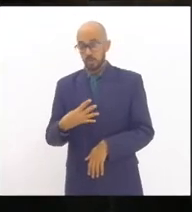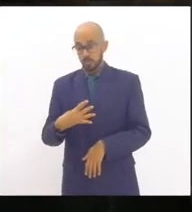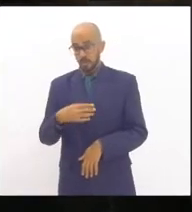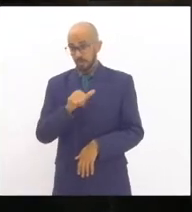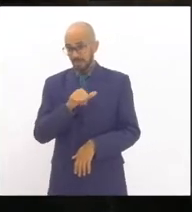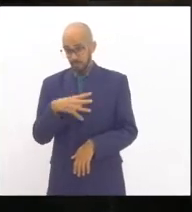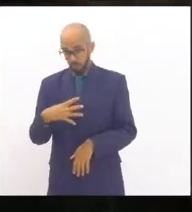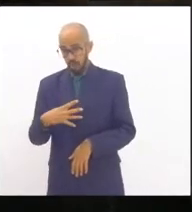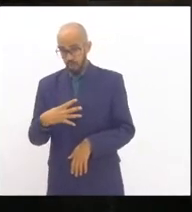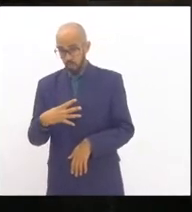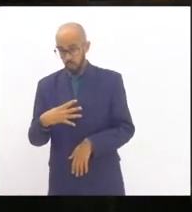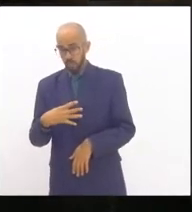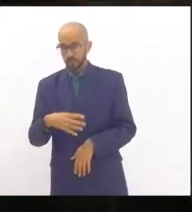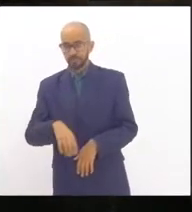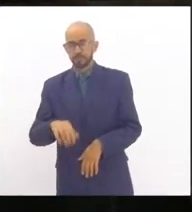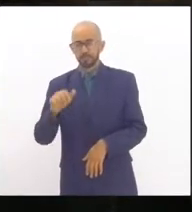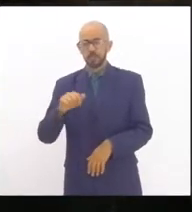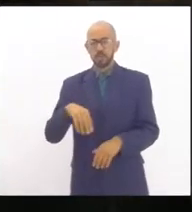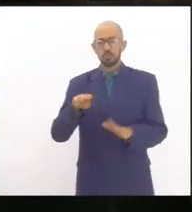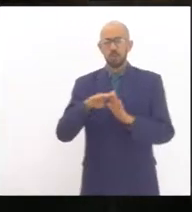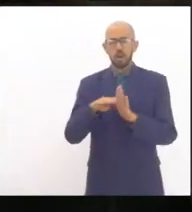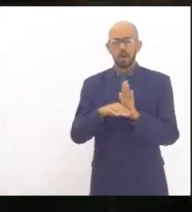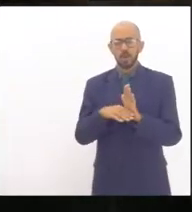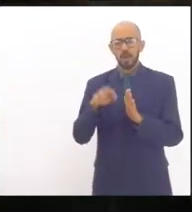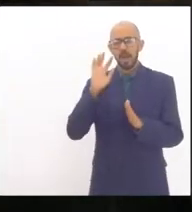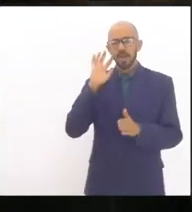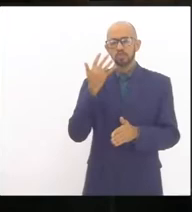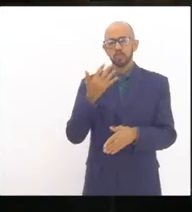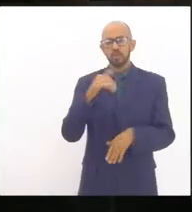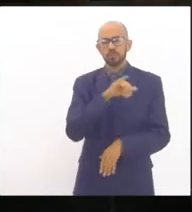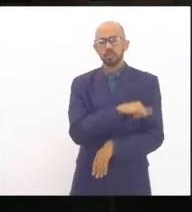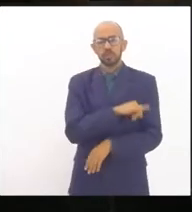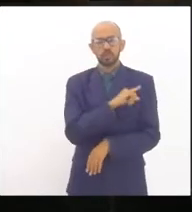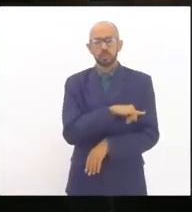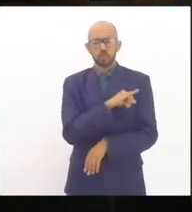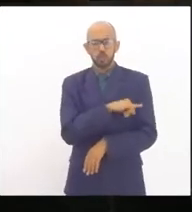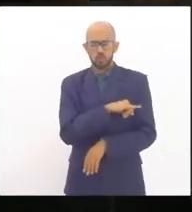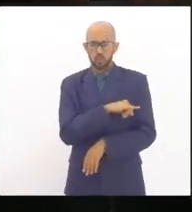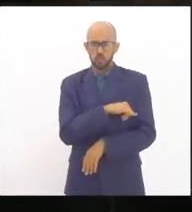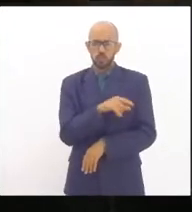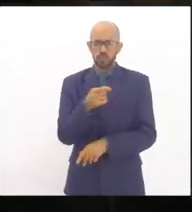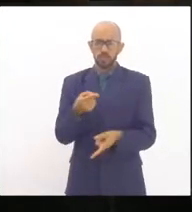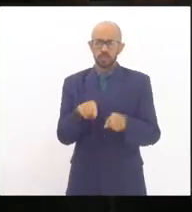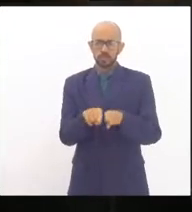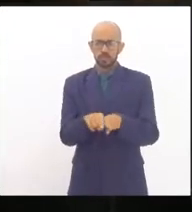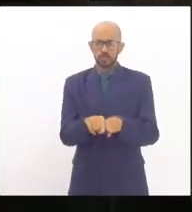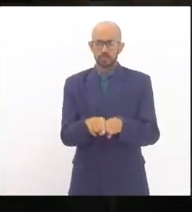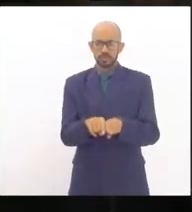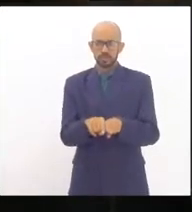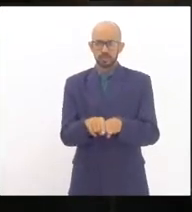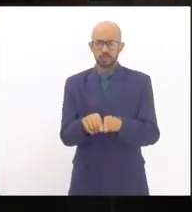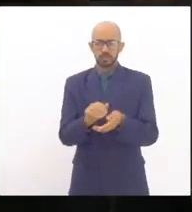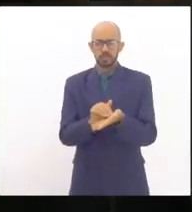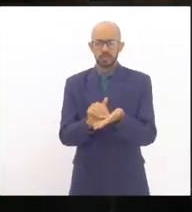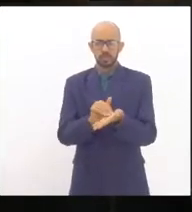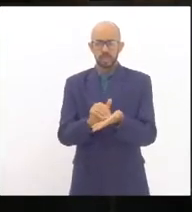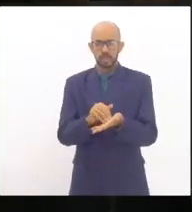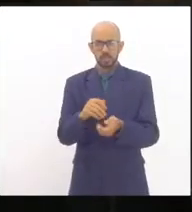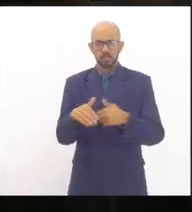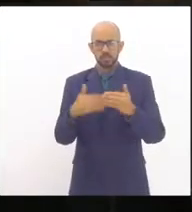programa Resolve Rio de Janeiro em parceria com a secretaria de desenvolvimento econômico e